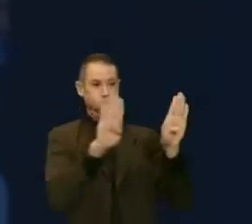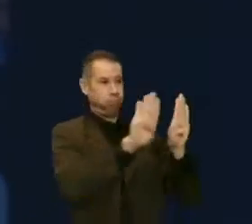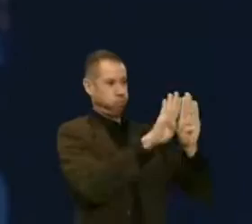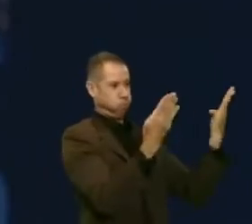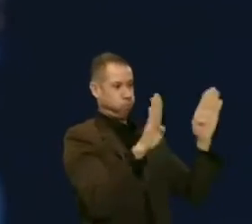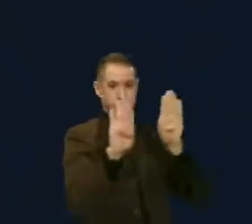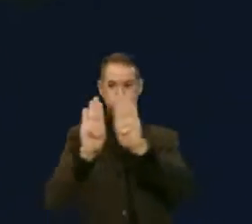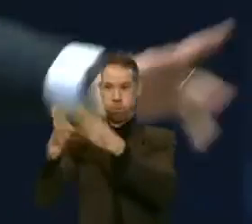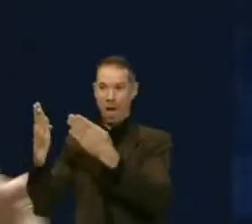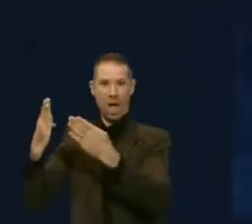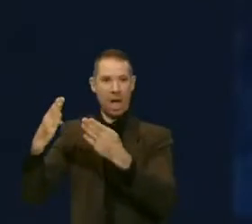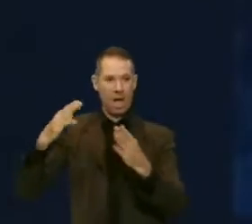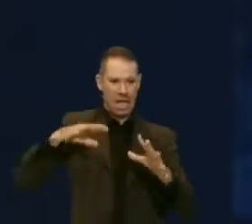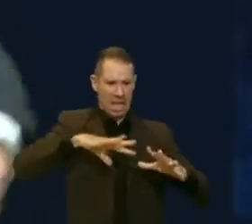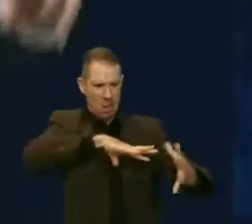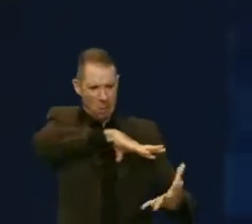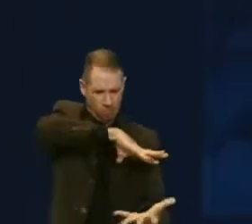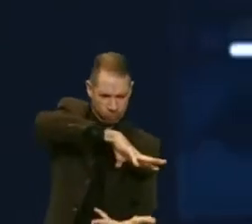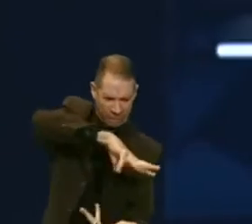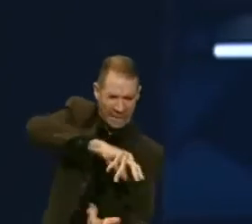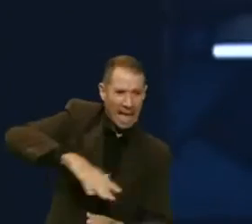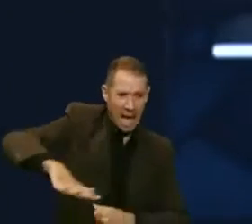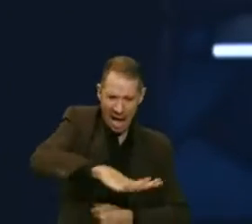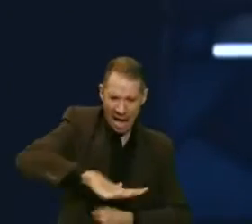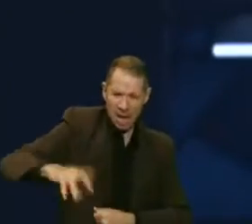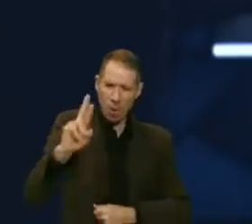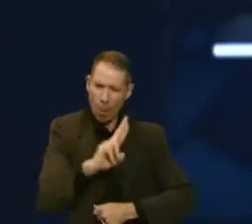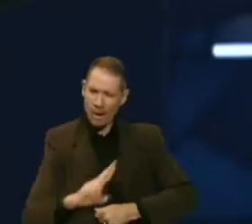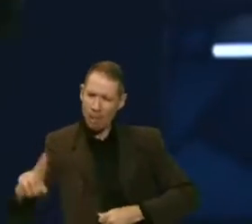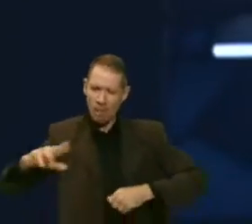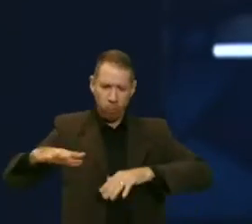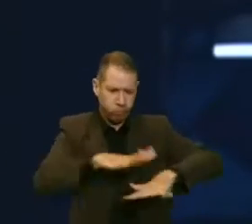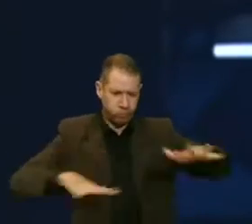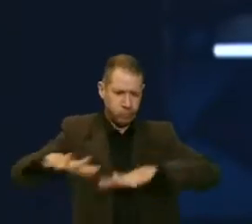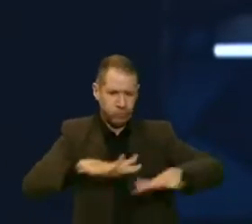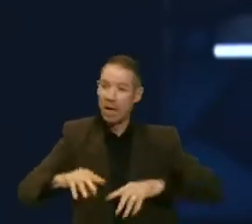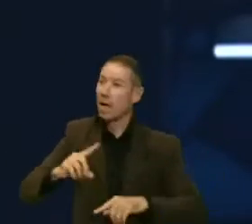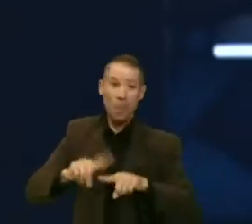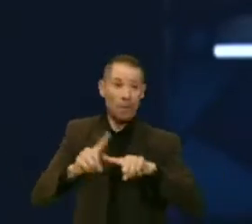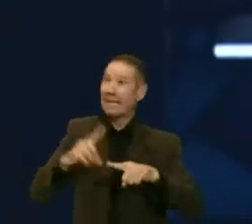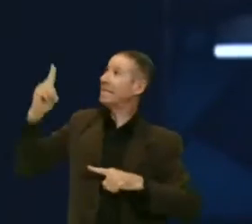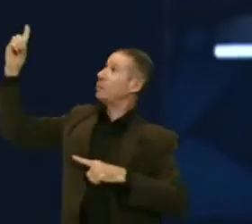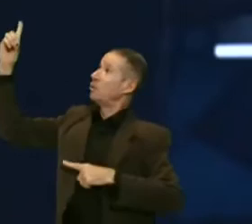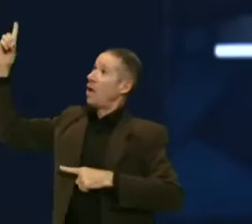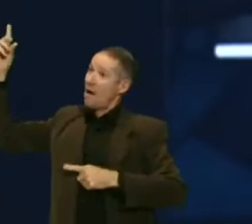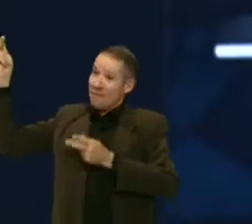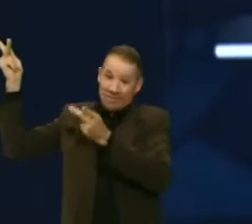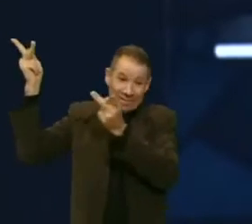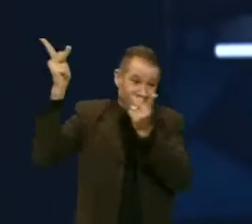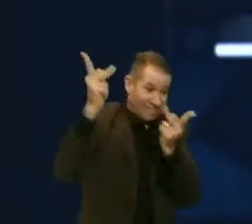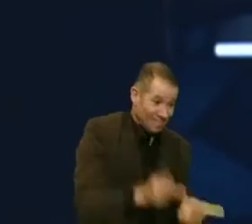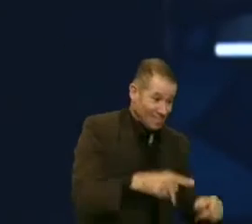a terra começa a estremecer, porque Deus visitou aquele lugar.